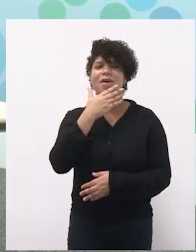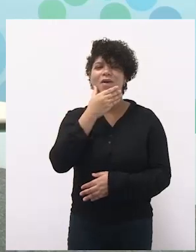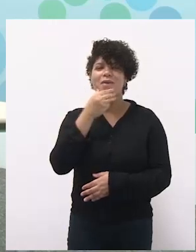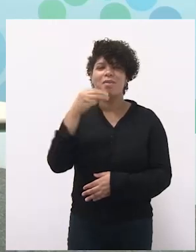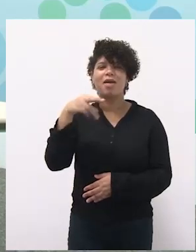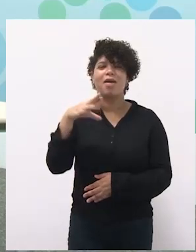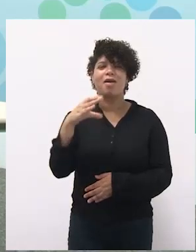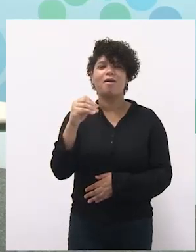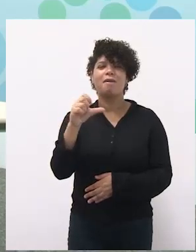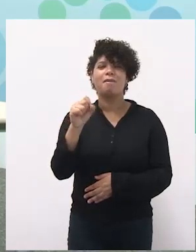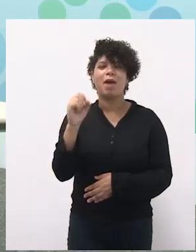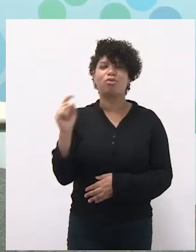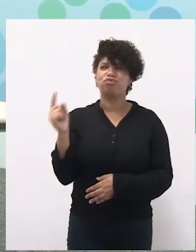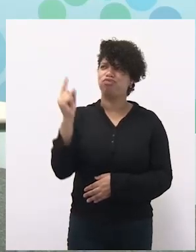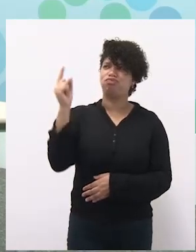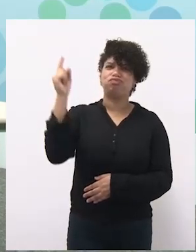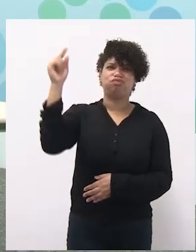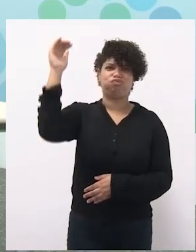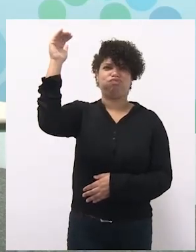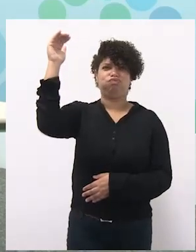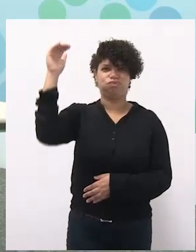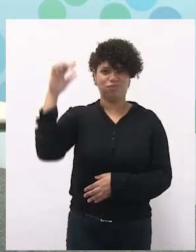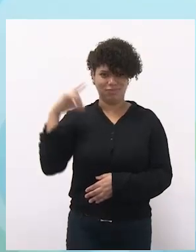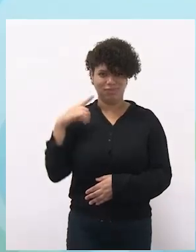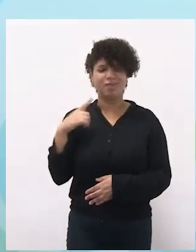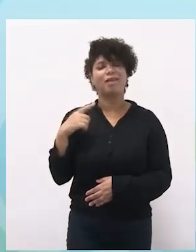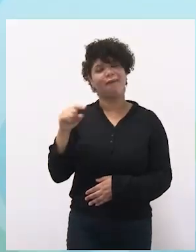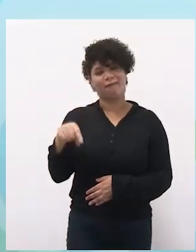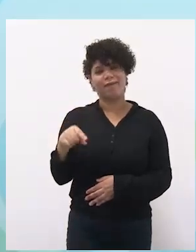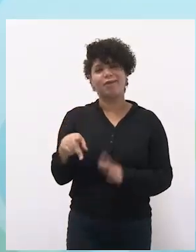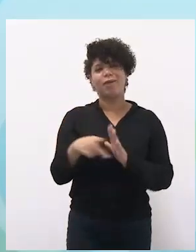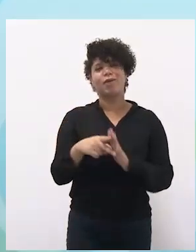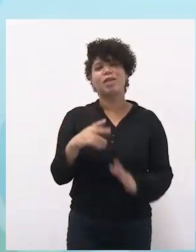Centro de Mídias, tá? Então, ele colocou aqui, gente, ó.